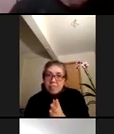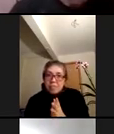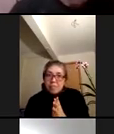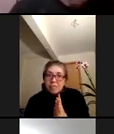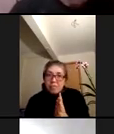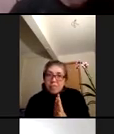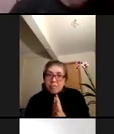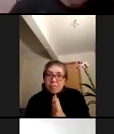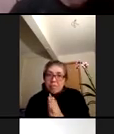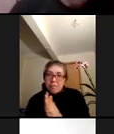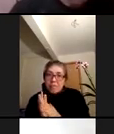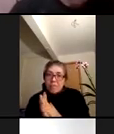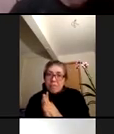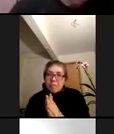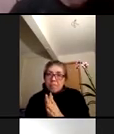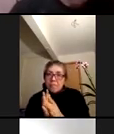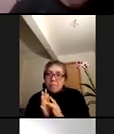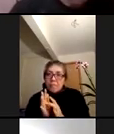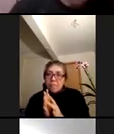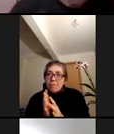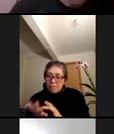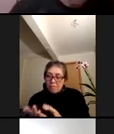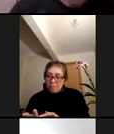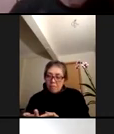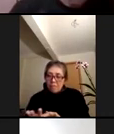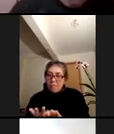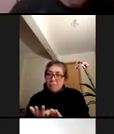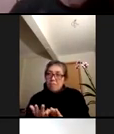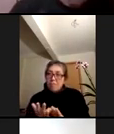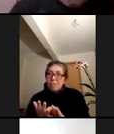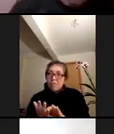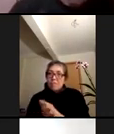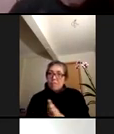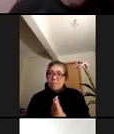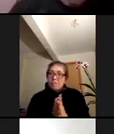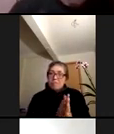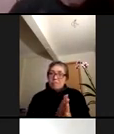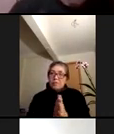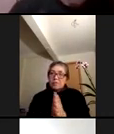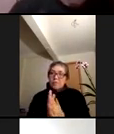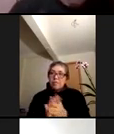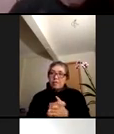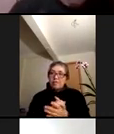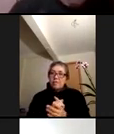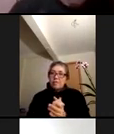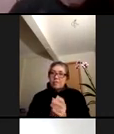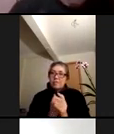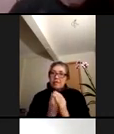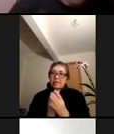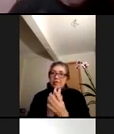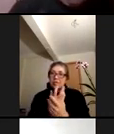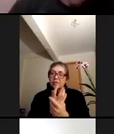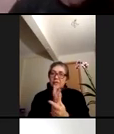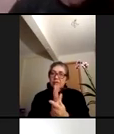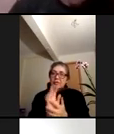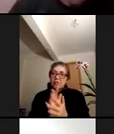alcance global, com fortes impactos locais e que desafia os tomadores de decisão, os cientistas, os